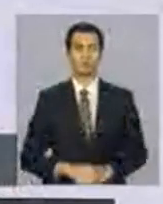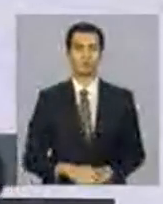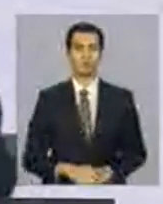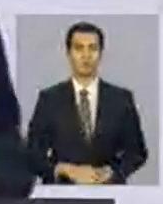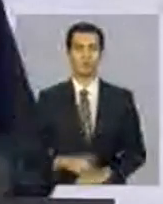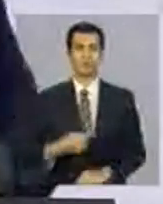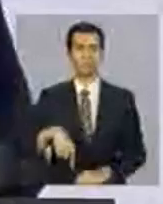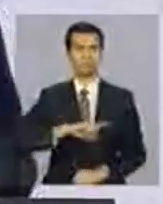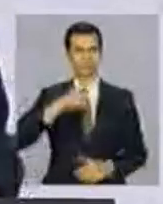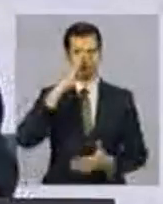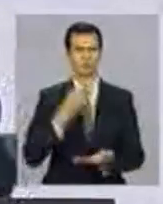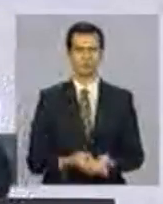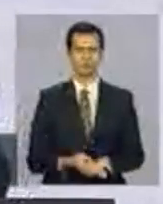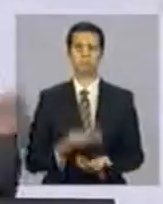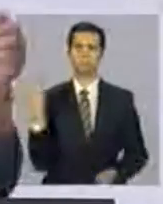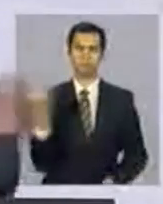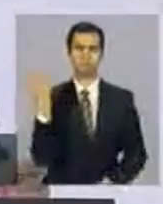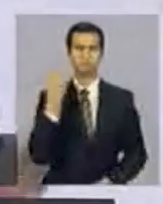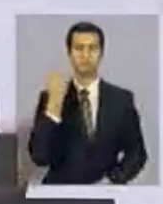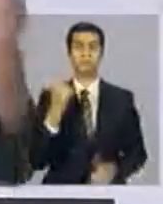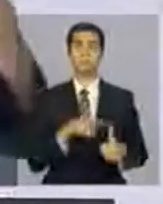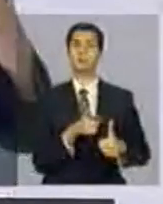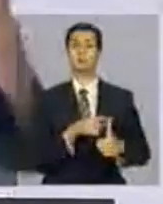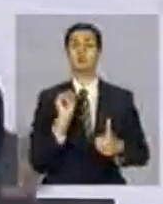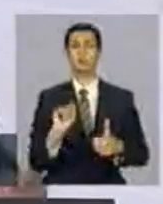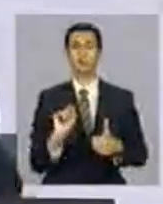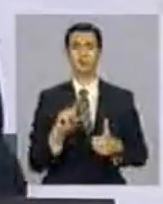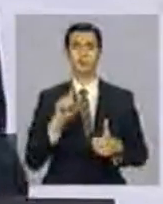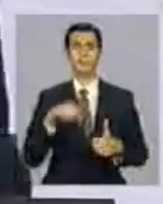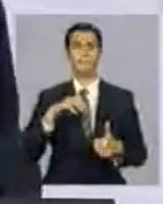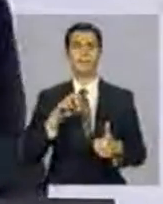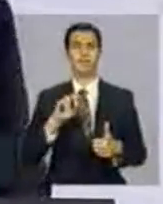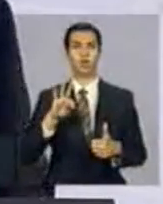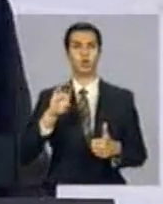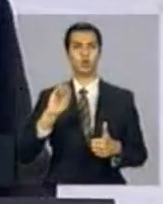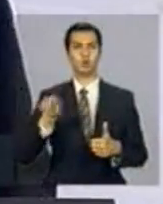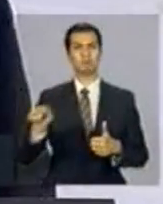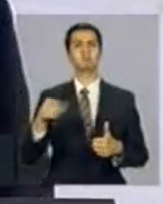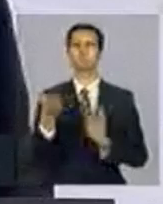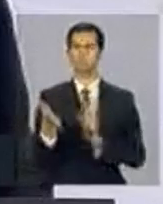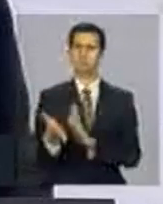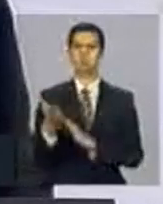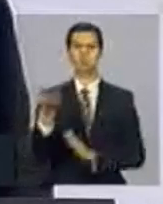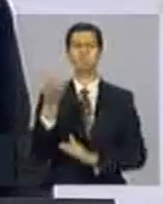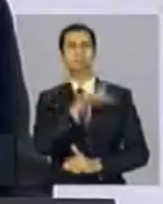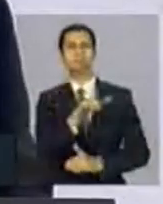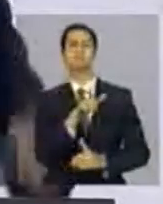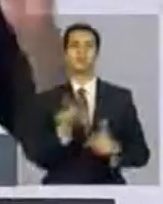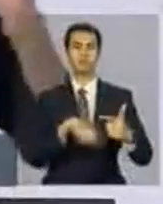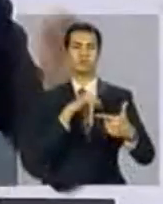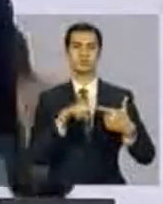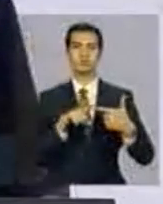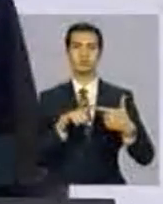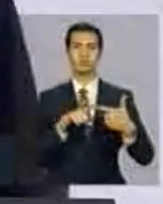que nós consideramos essenciais. Primeiro, critério de mérito. E segundo, para aqueles que